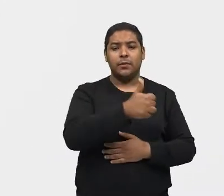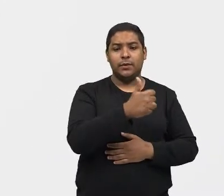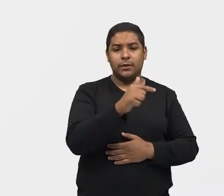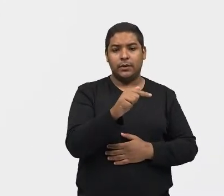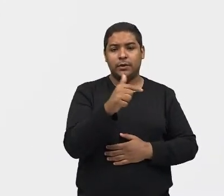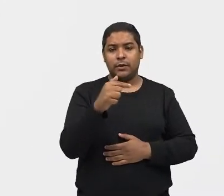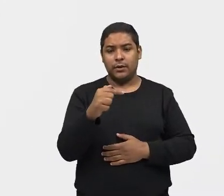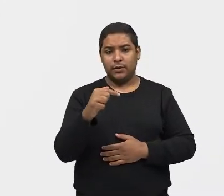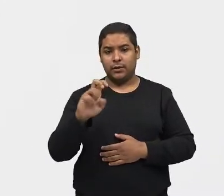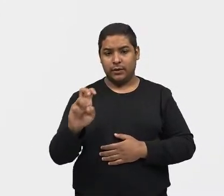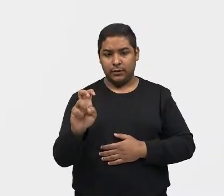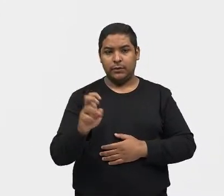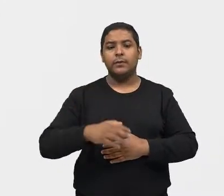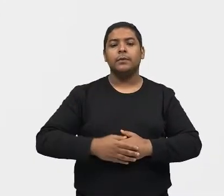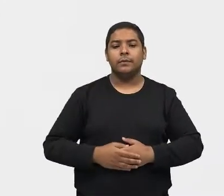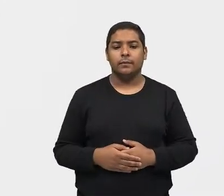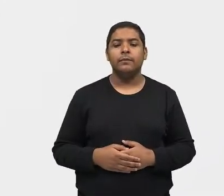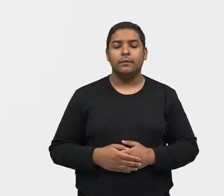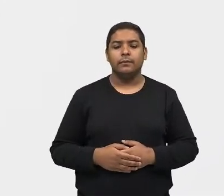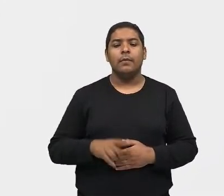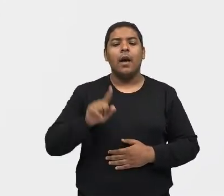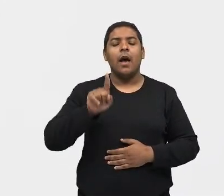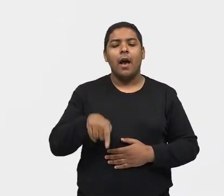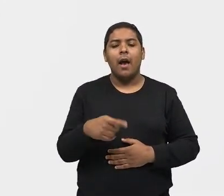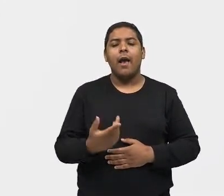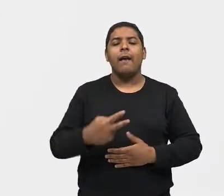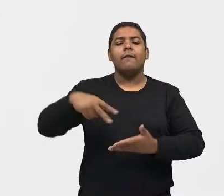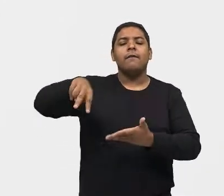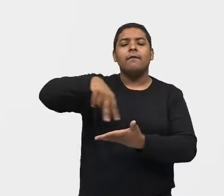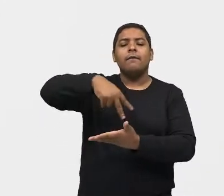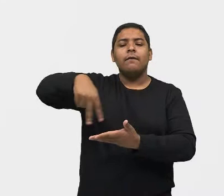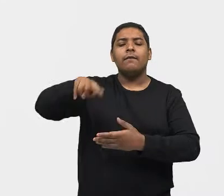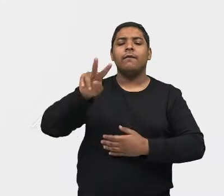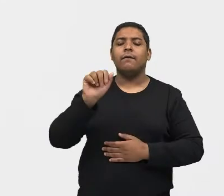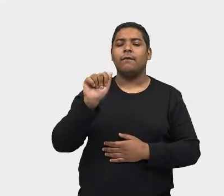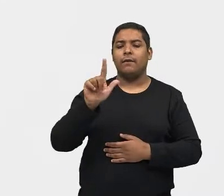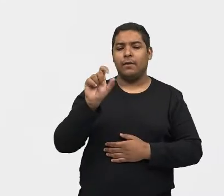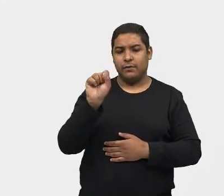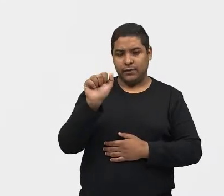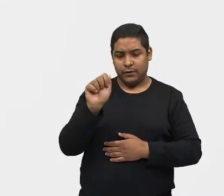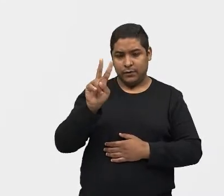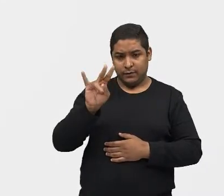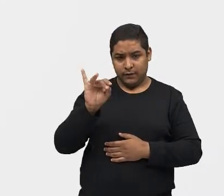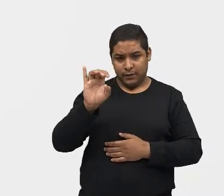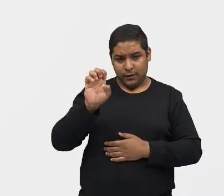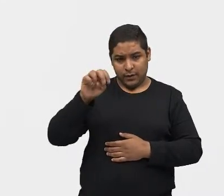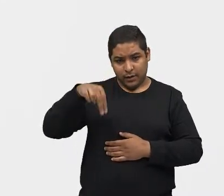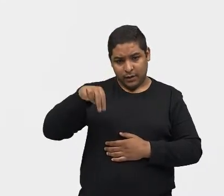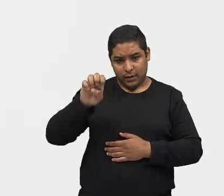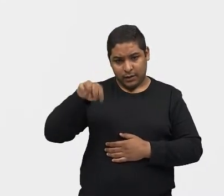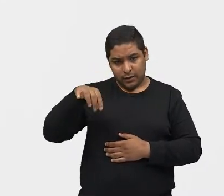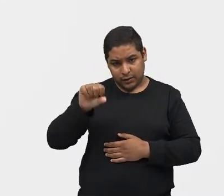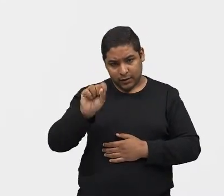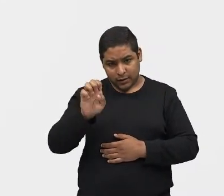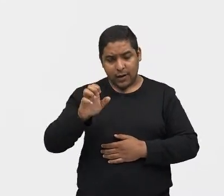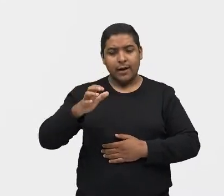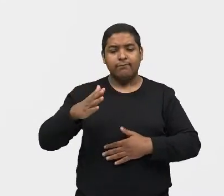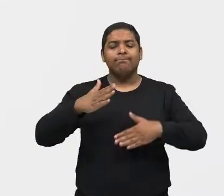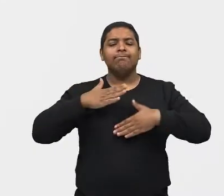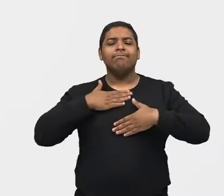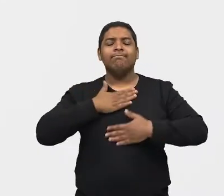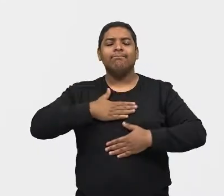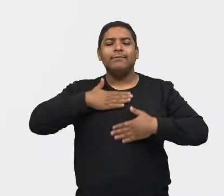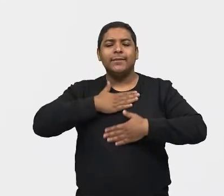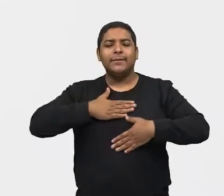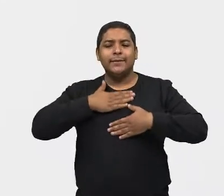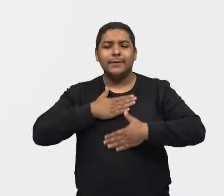1776, denominada como valsa vienense, inventada pela nobreza com diversão para as